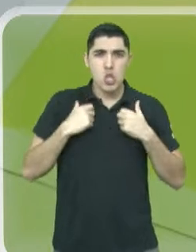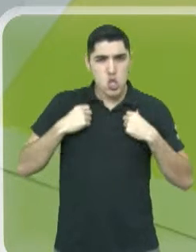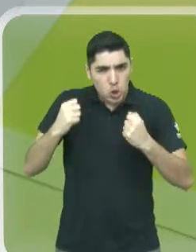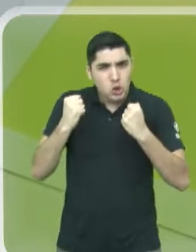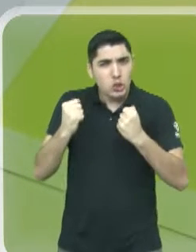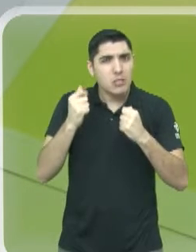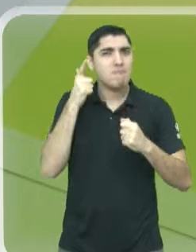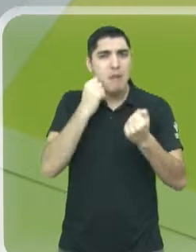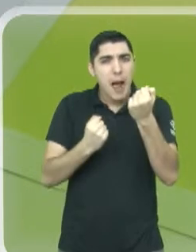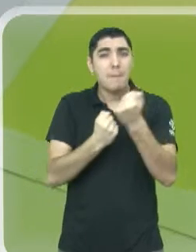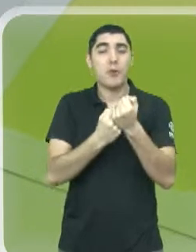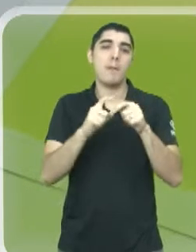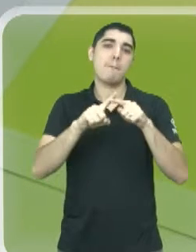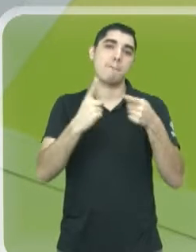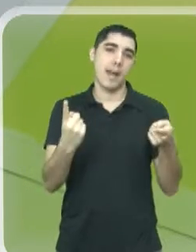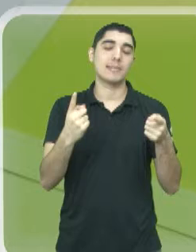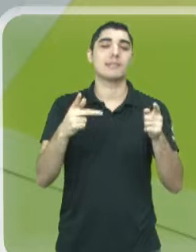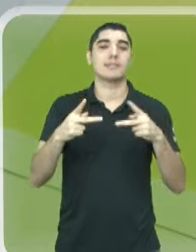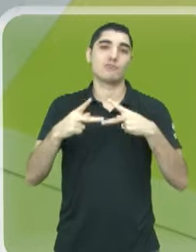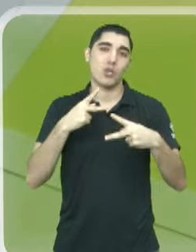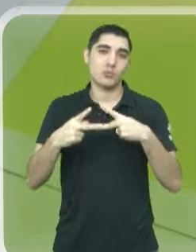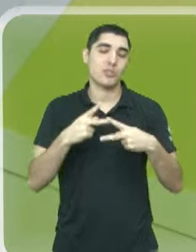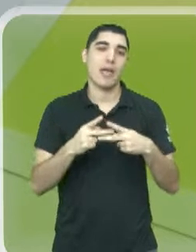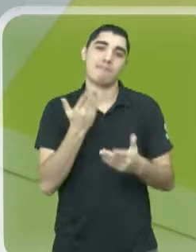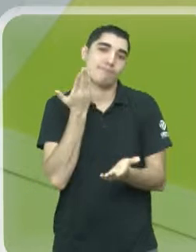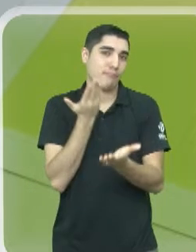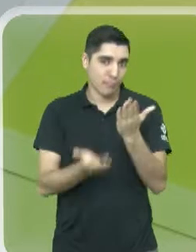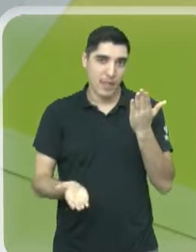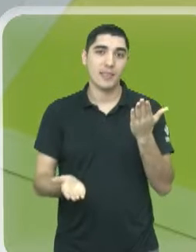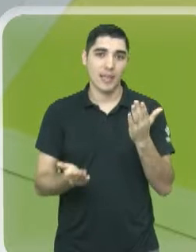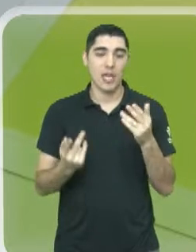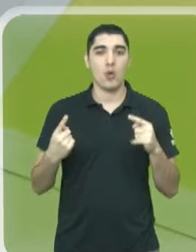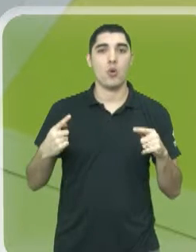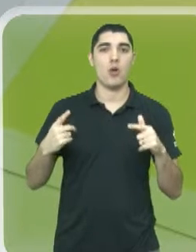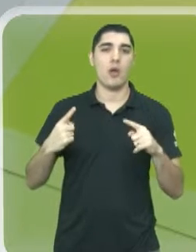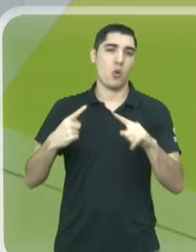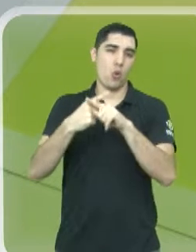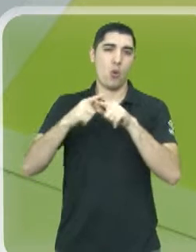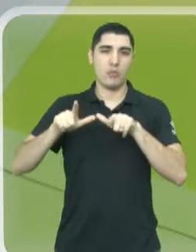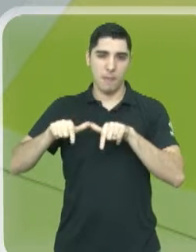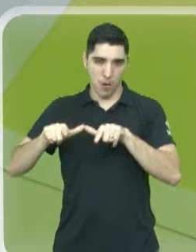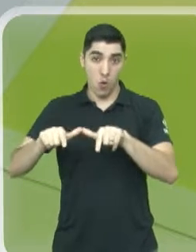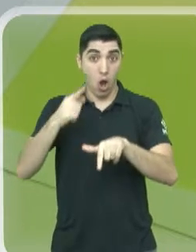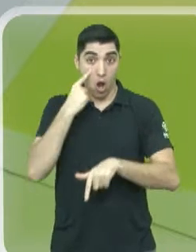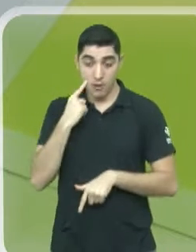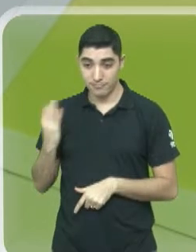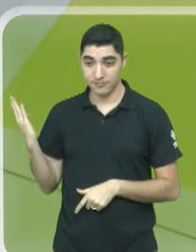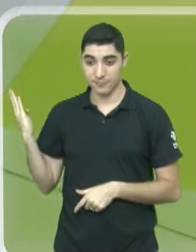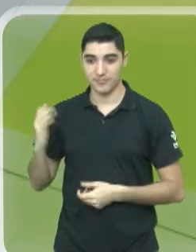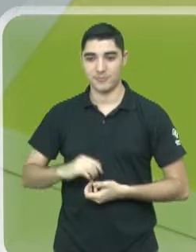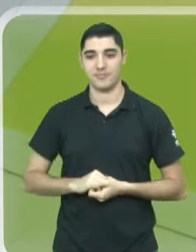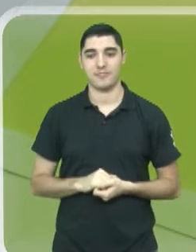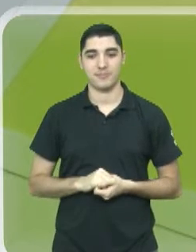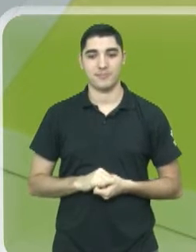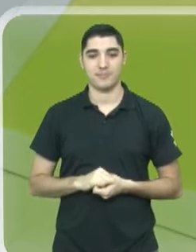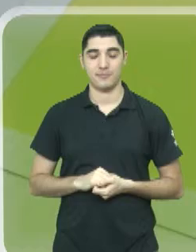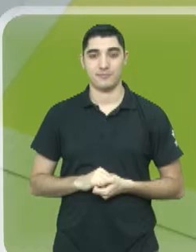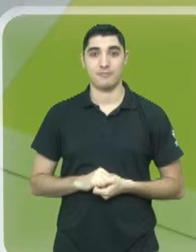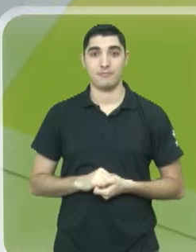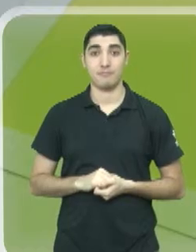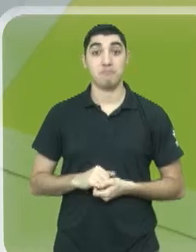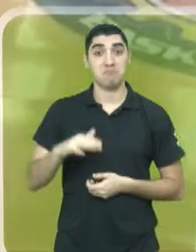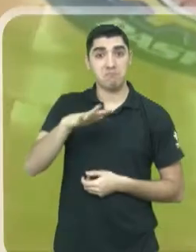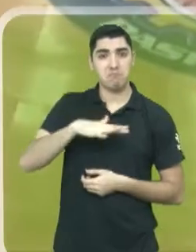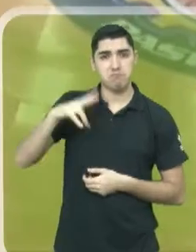José Basquetebol estreou com derrota contra o Bauru. Veja aí como é que foi a partida. Coloca, Matheus. Com um bom público,